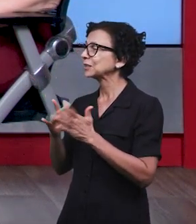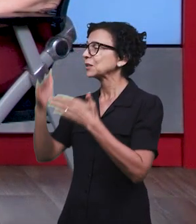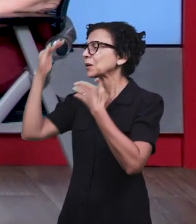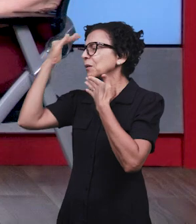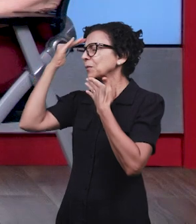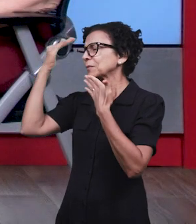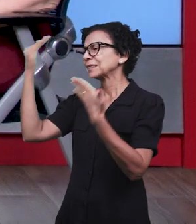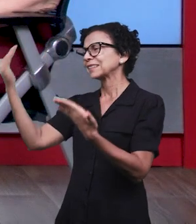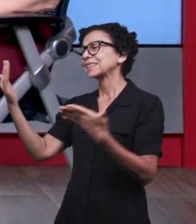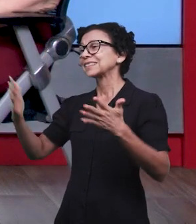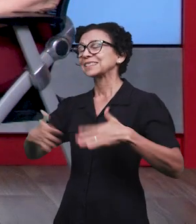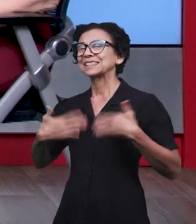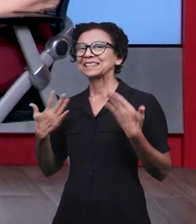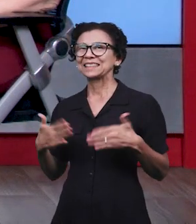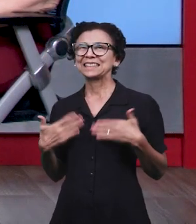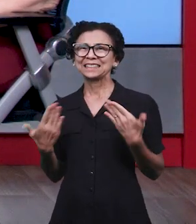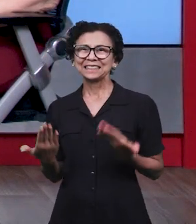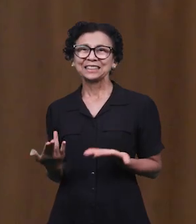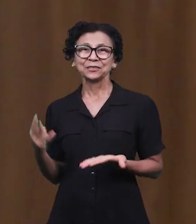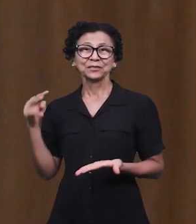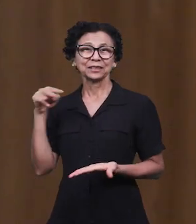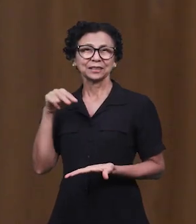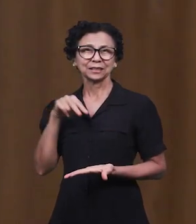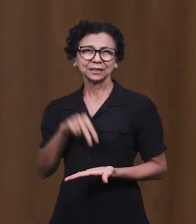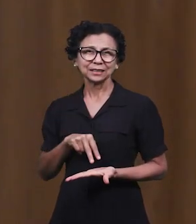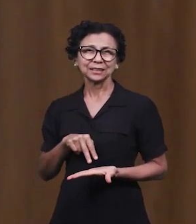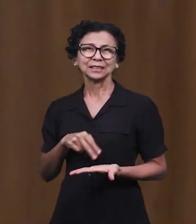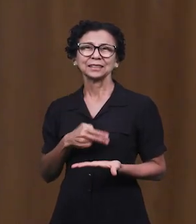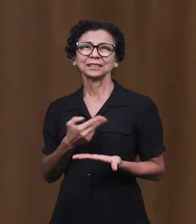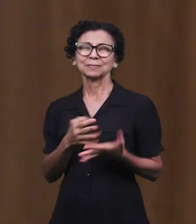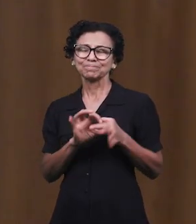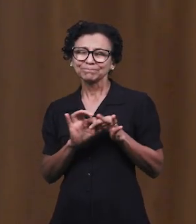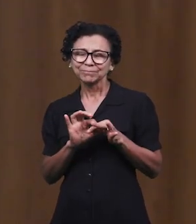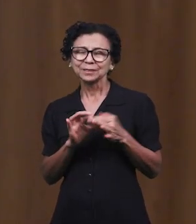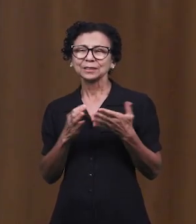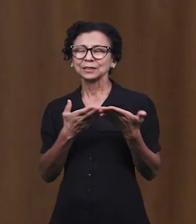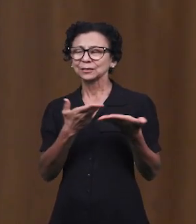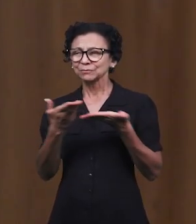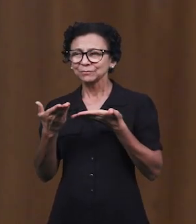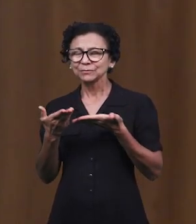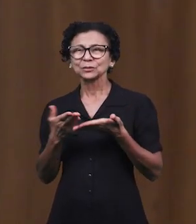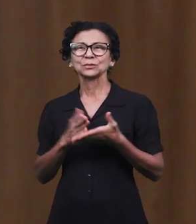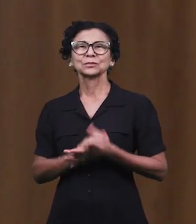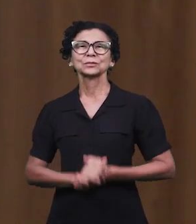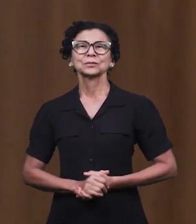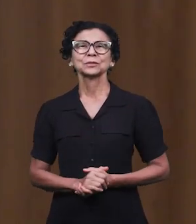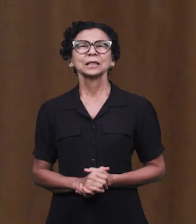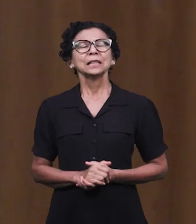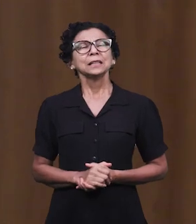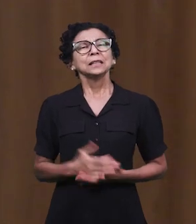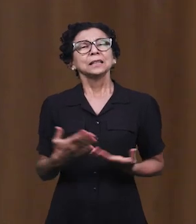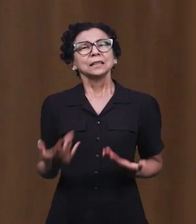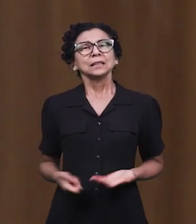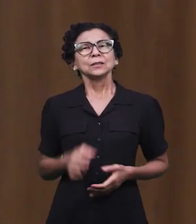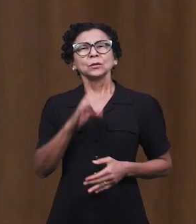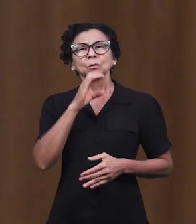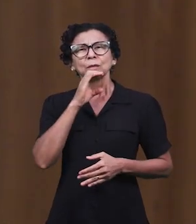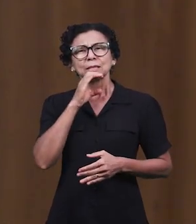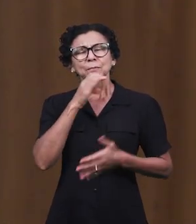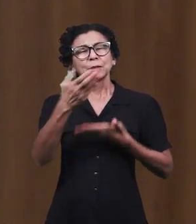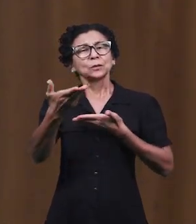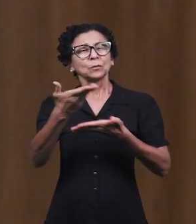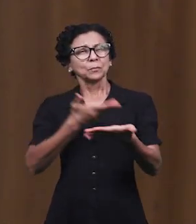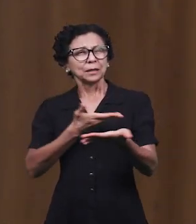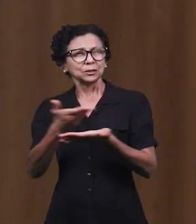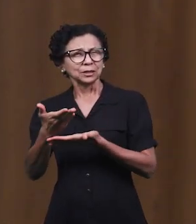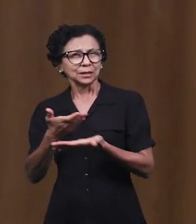É sempre uma alegria, né, estar aqui com os irmãos e também trazendo um pouco daquilo que a gente sabe, porque às vezes o pouco para a gente pode